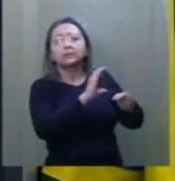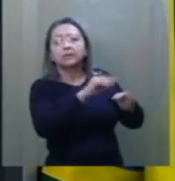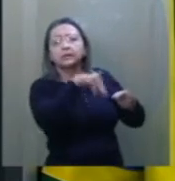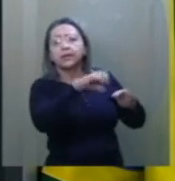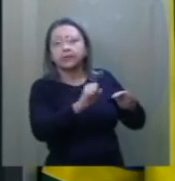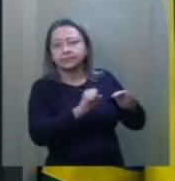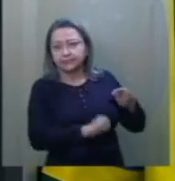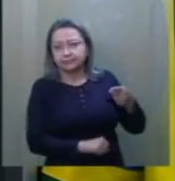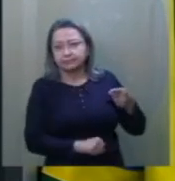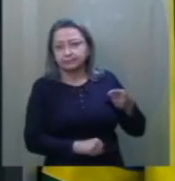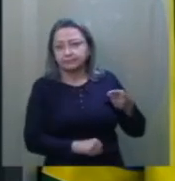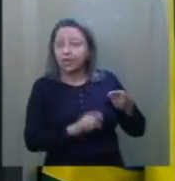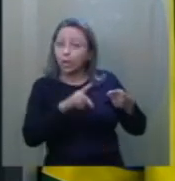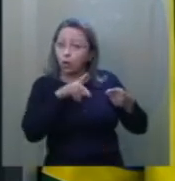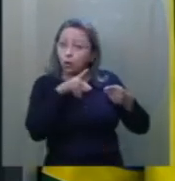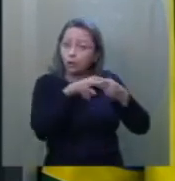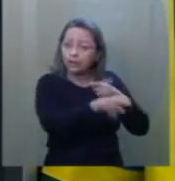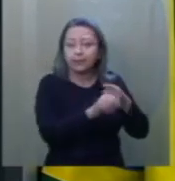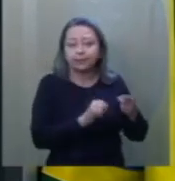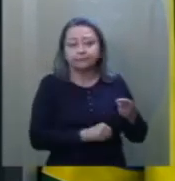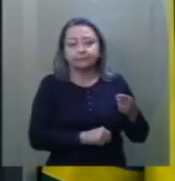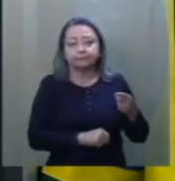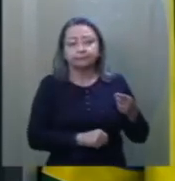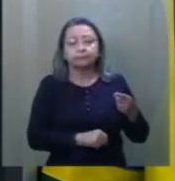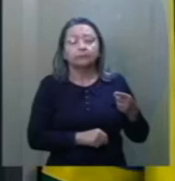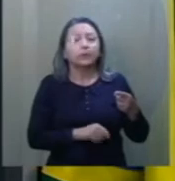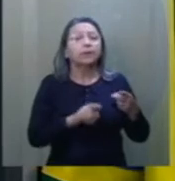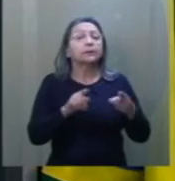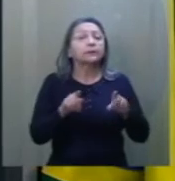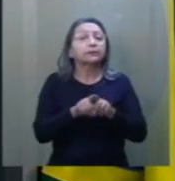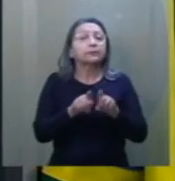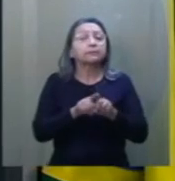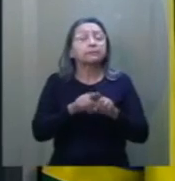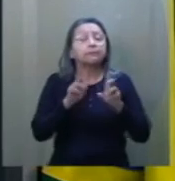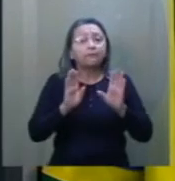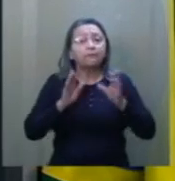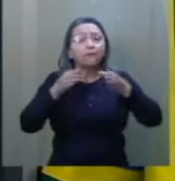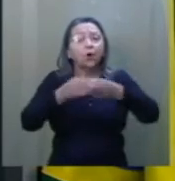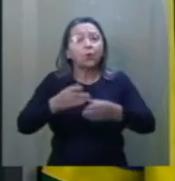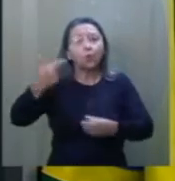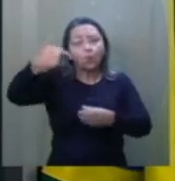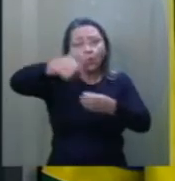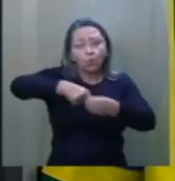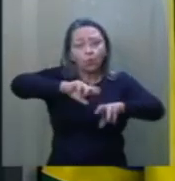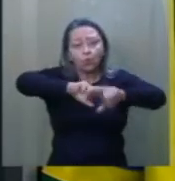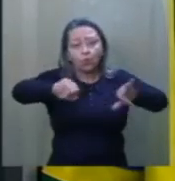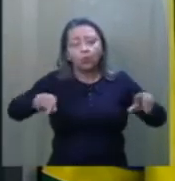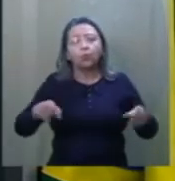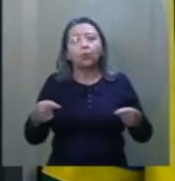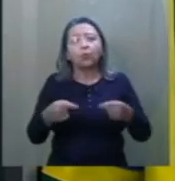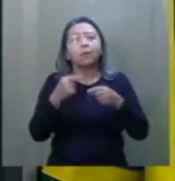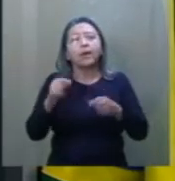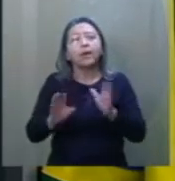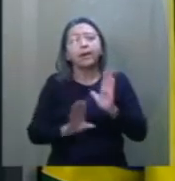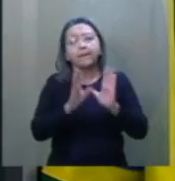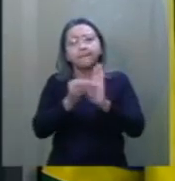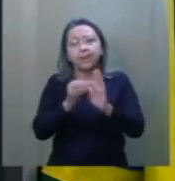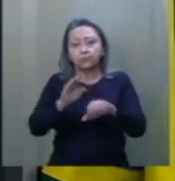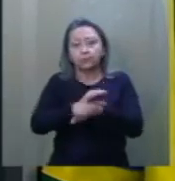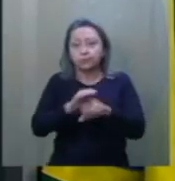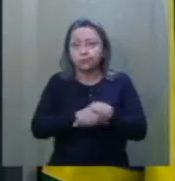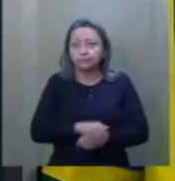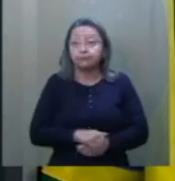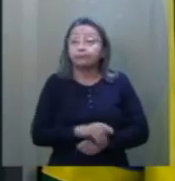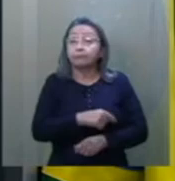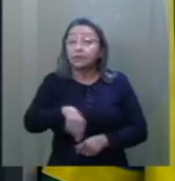sobre Circulação de Mercadorias e Serviços, sobre os combustíveis na forma de uma emenda constitucional. Só para se ter